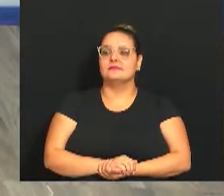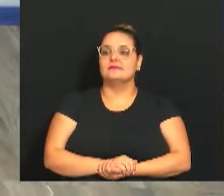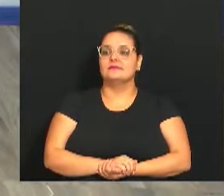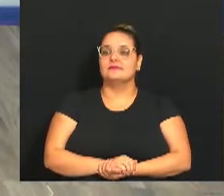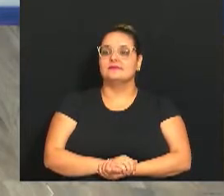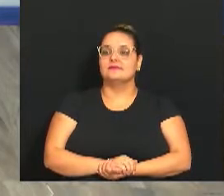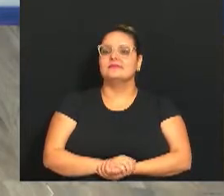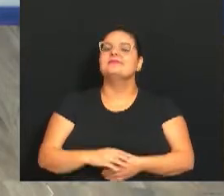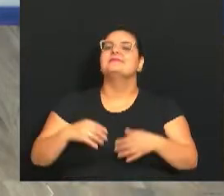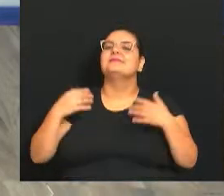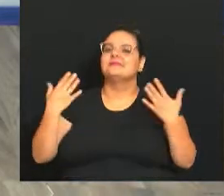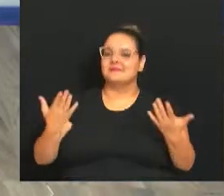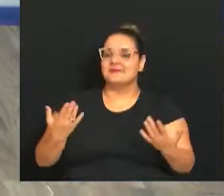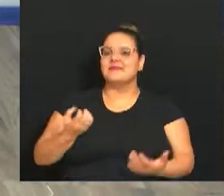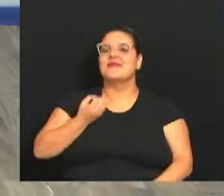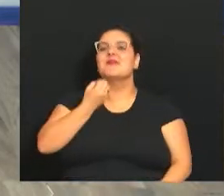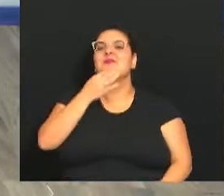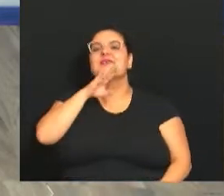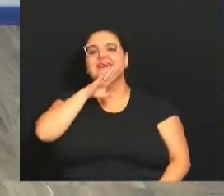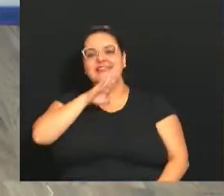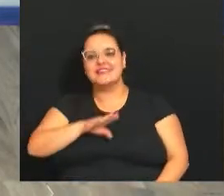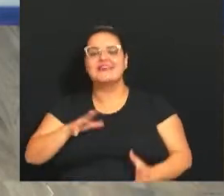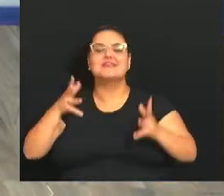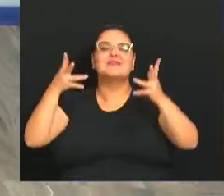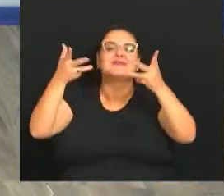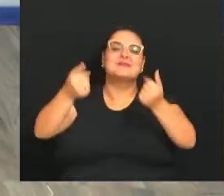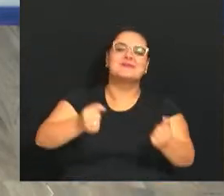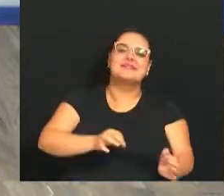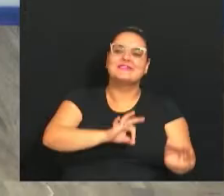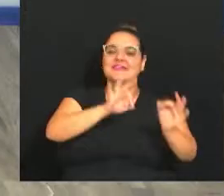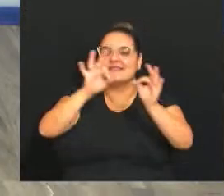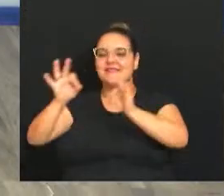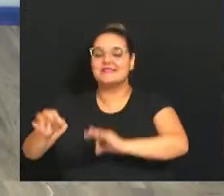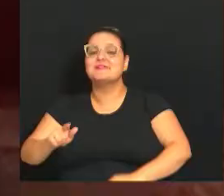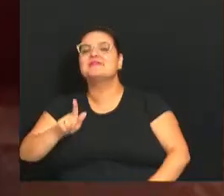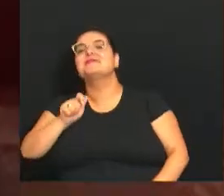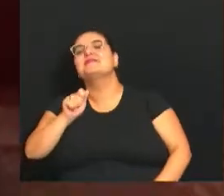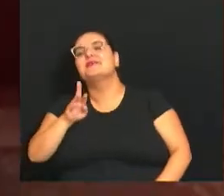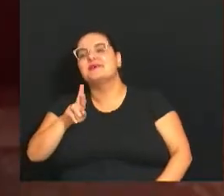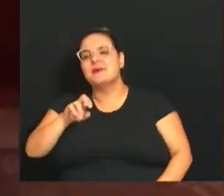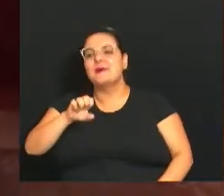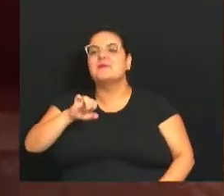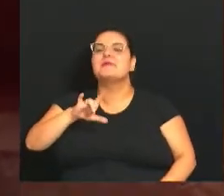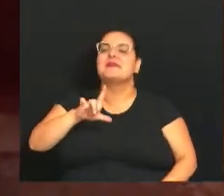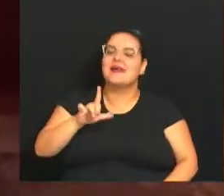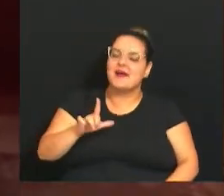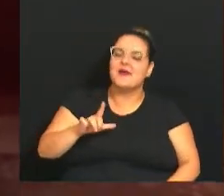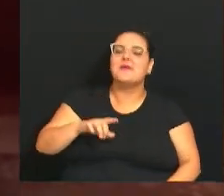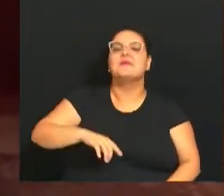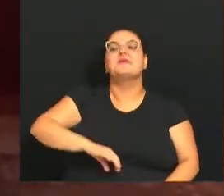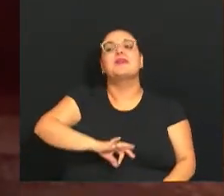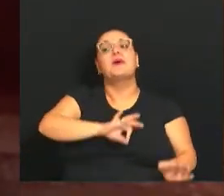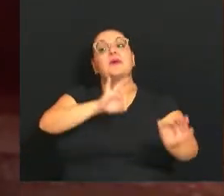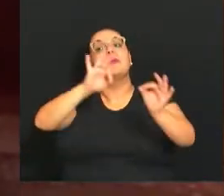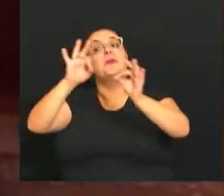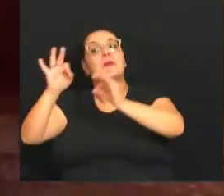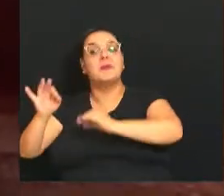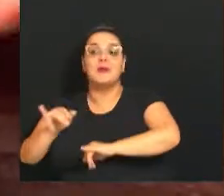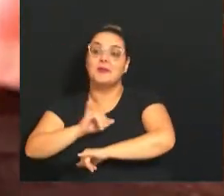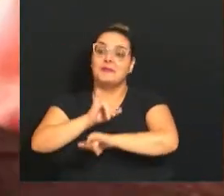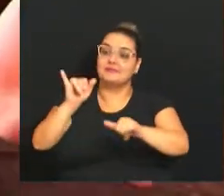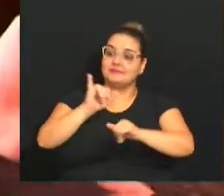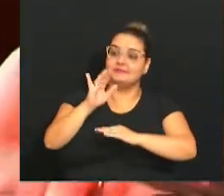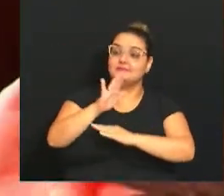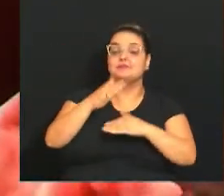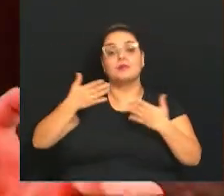Pois é, boa tarde para você, boa tarde para todo mundo. Gabriel Castro acompanhando aqui o Câmara Notícia.